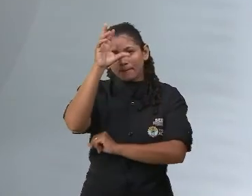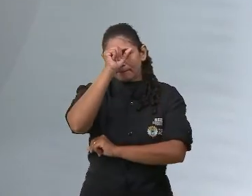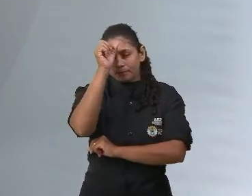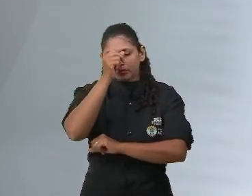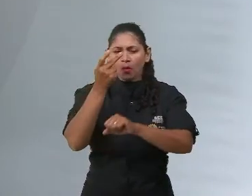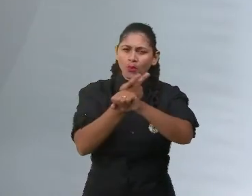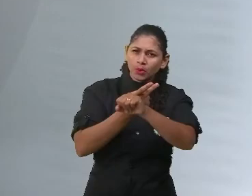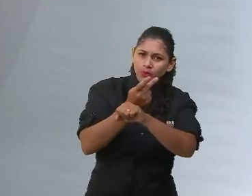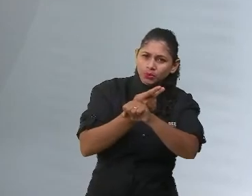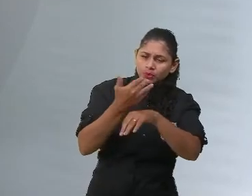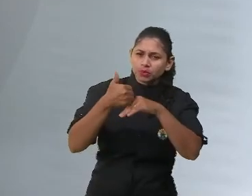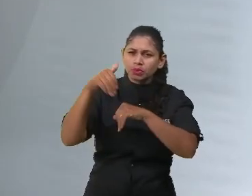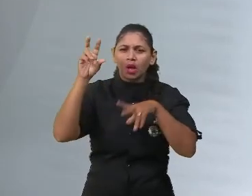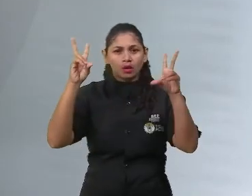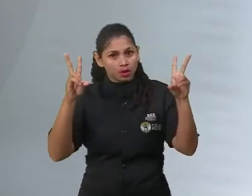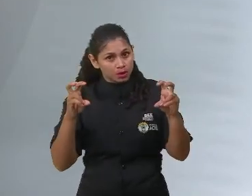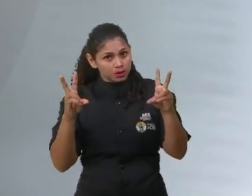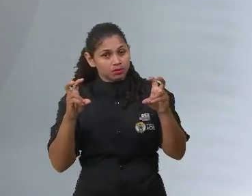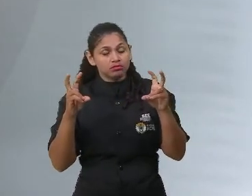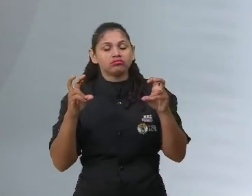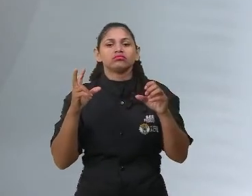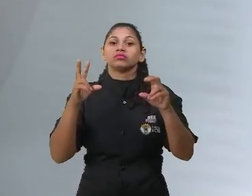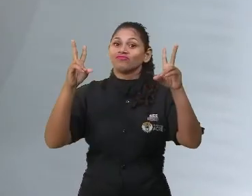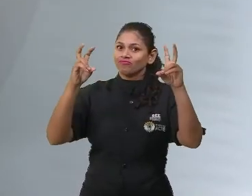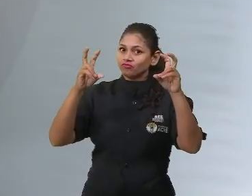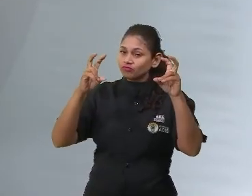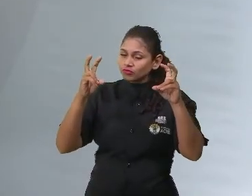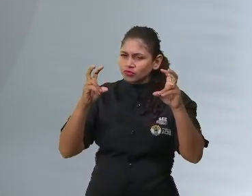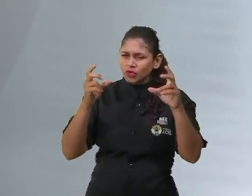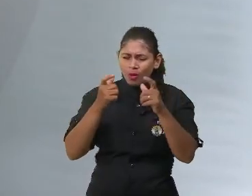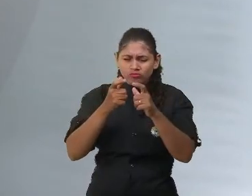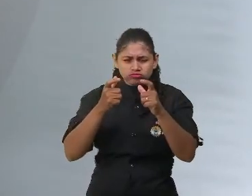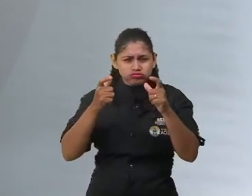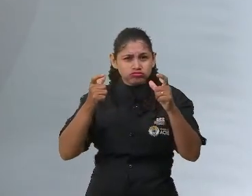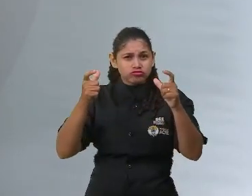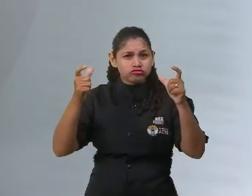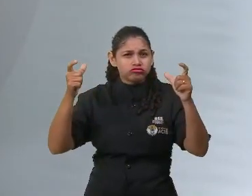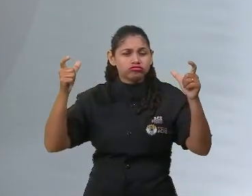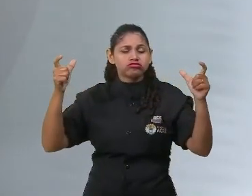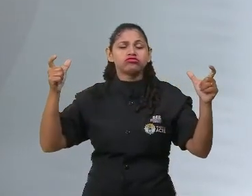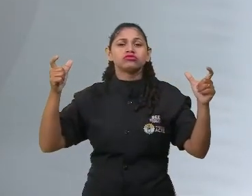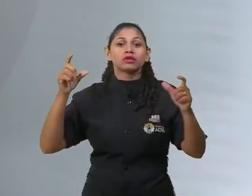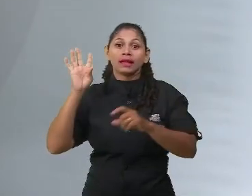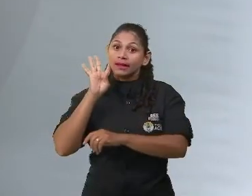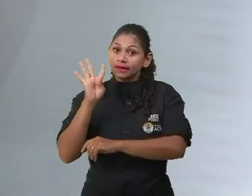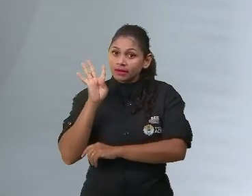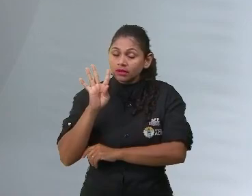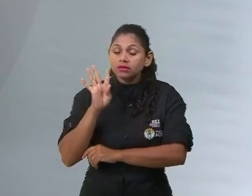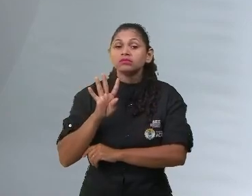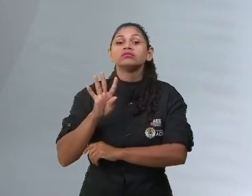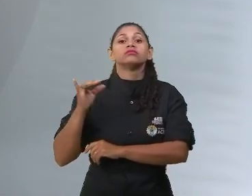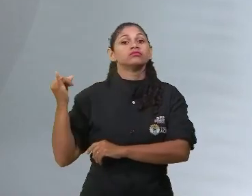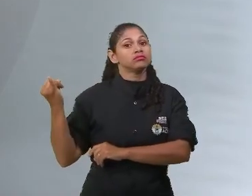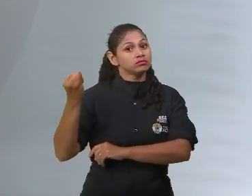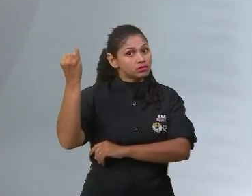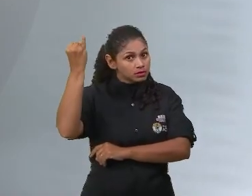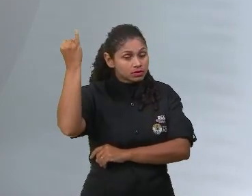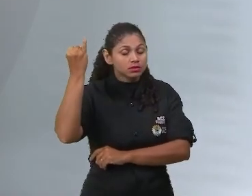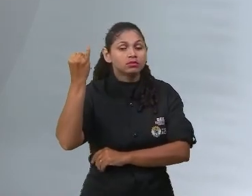Procurem mais sobre o assunto, né? Porque é um assunto muito grande, é um assunto interessante, não só para você fazer uma prova, mas também para